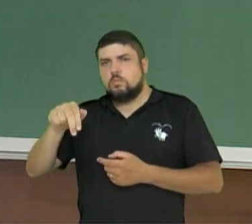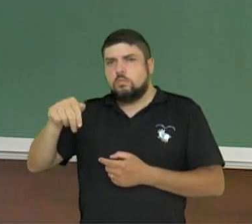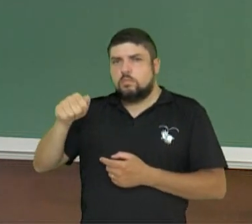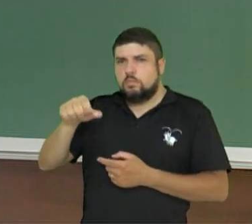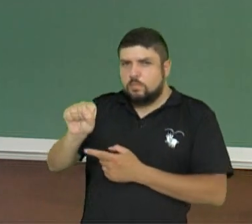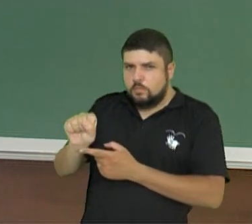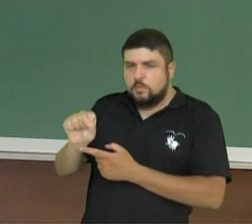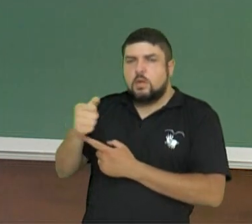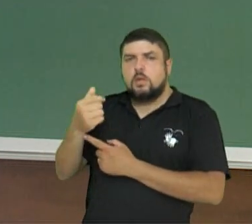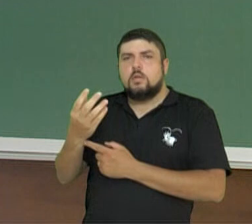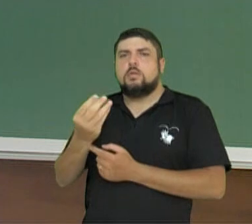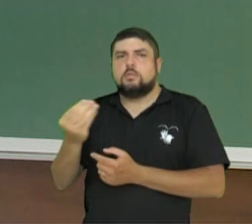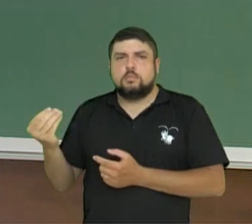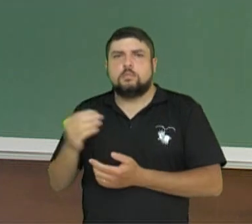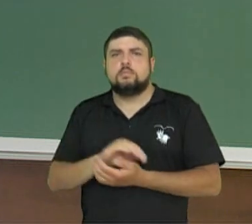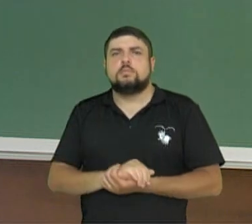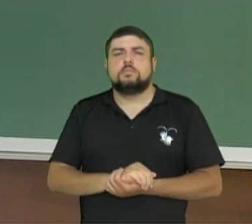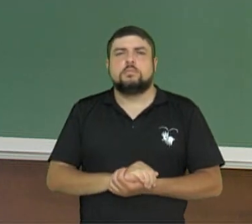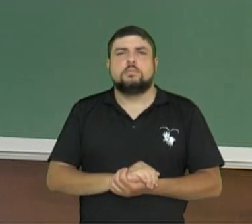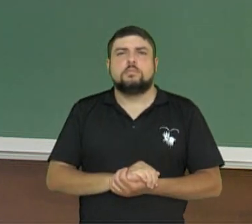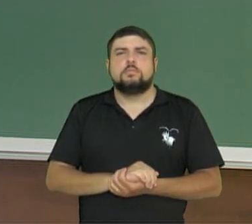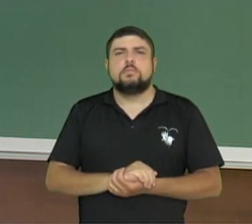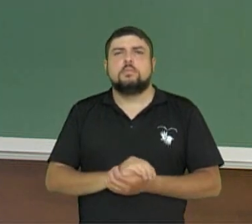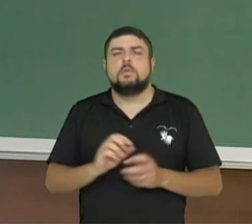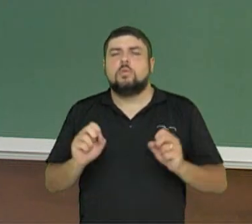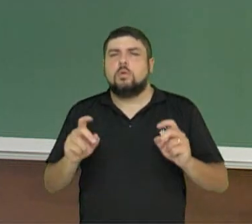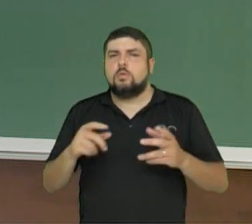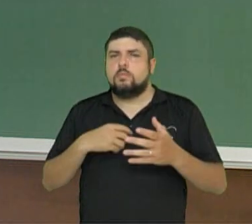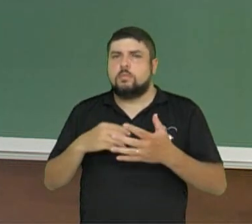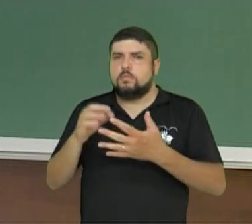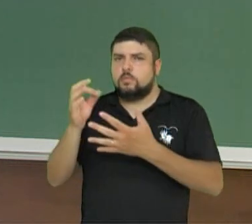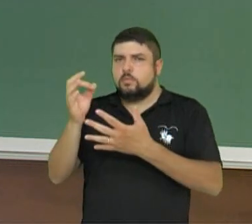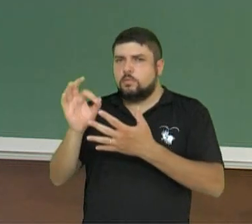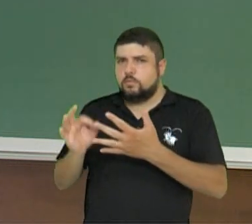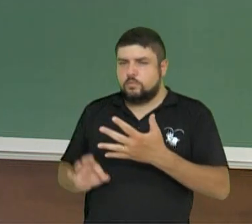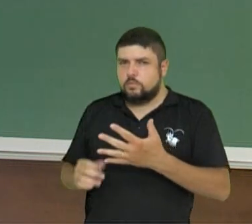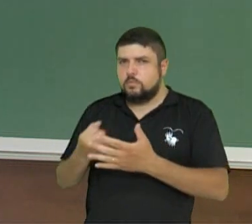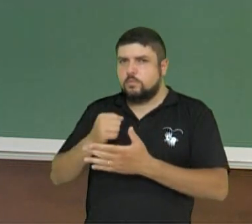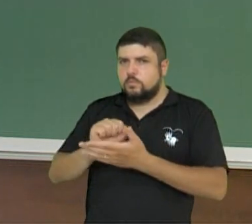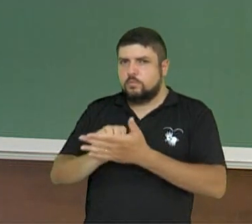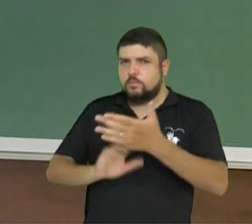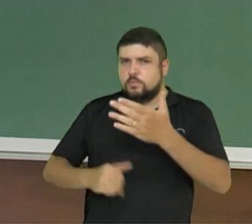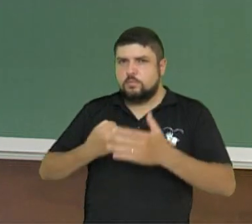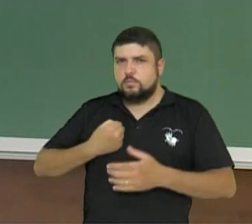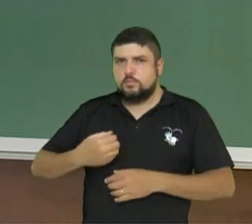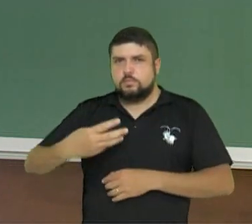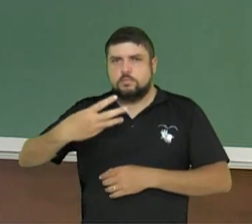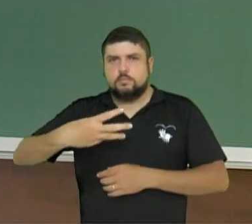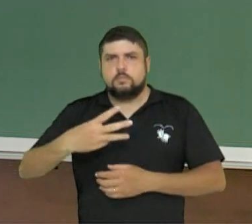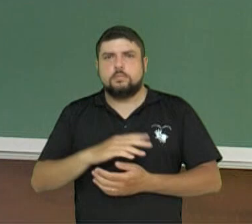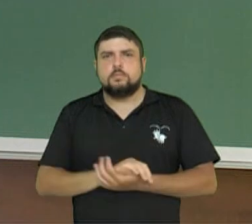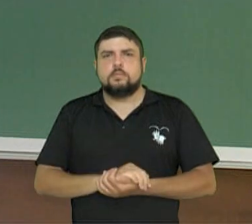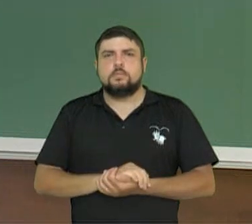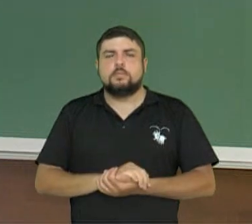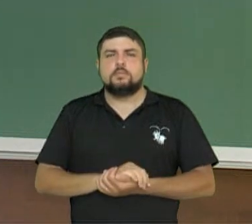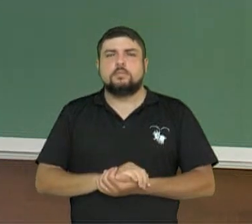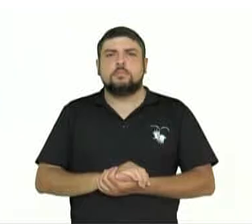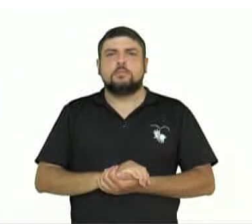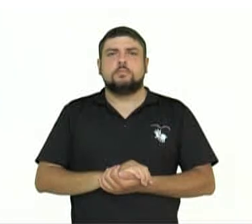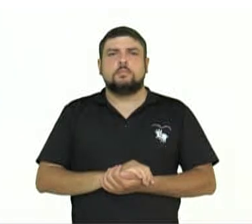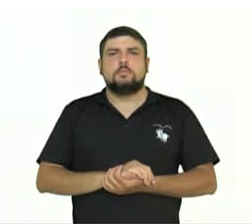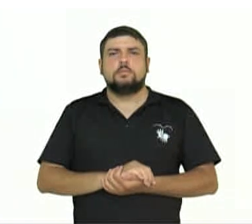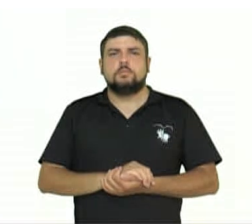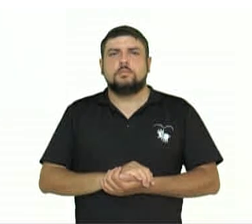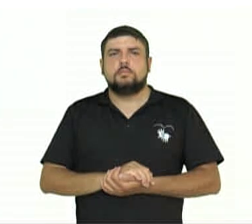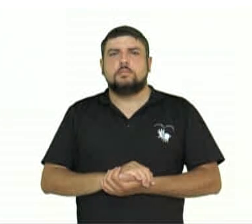no plural, certo? Então, vamos lá para a correção da atividade 3. Como que ficou, então? Os adjetivos que nós